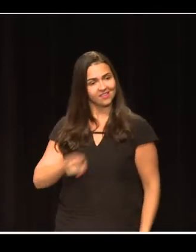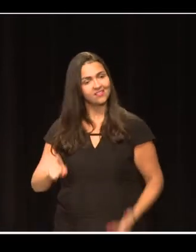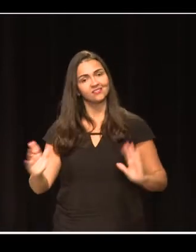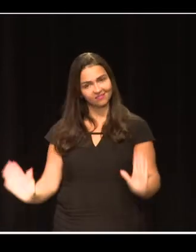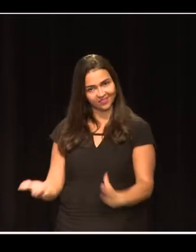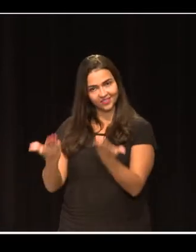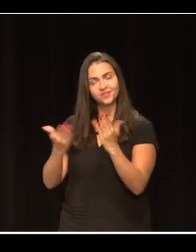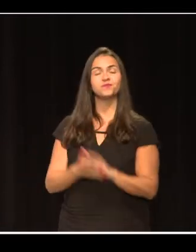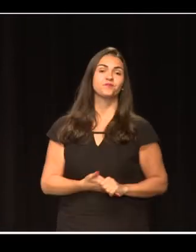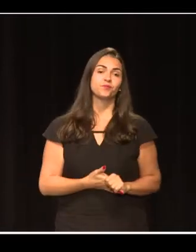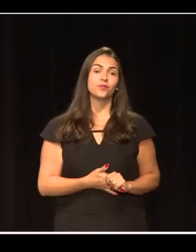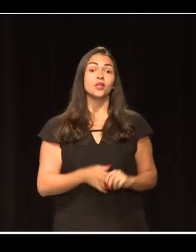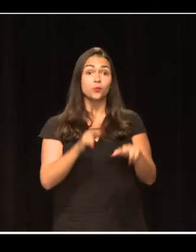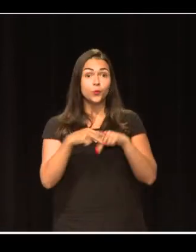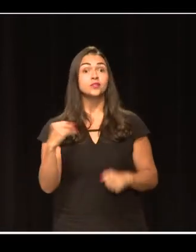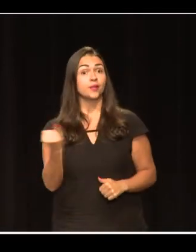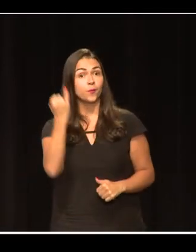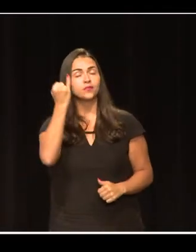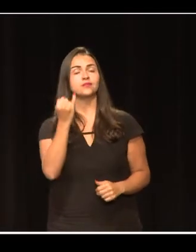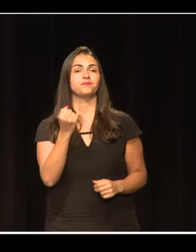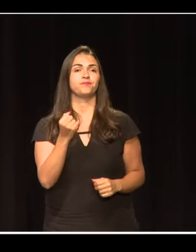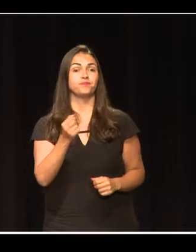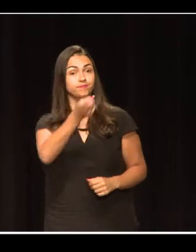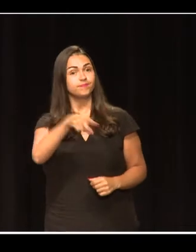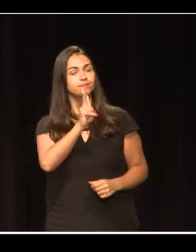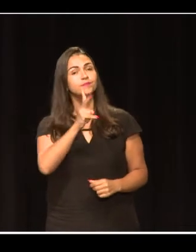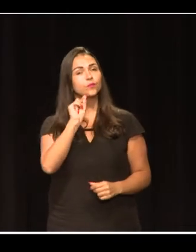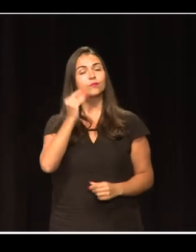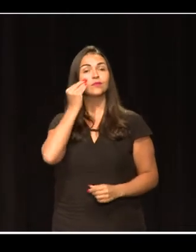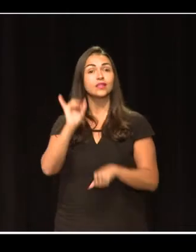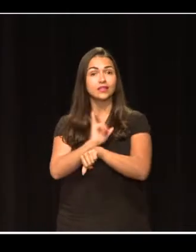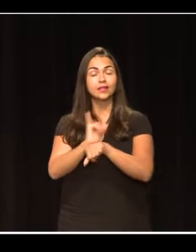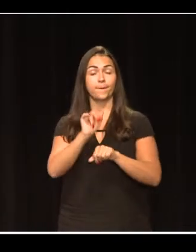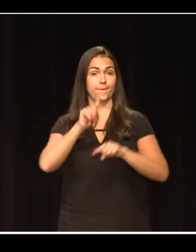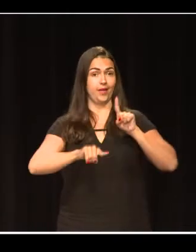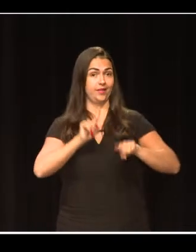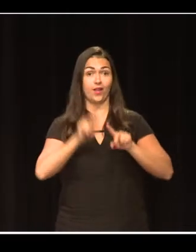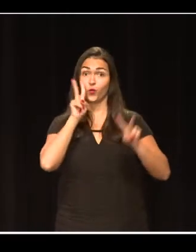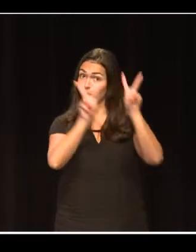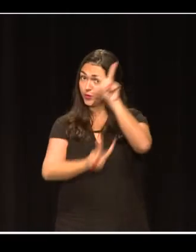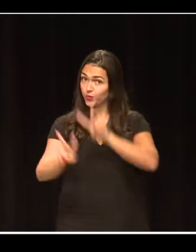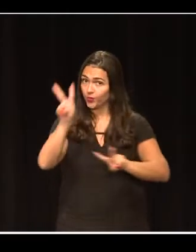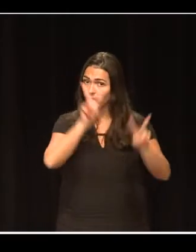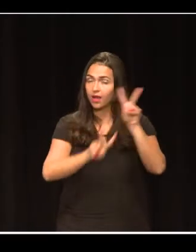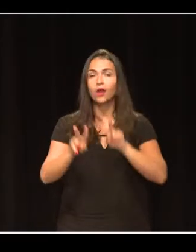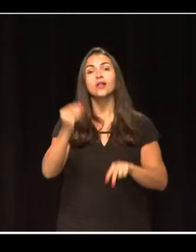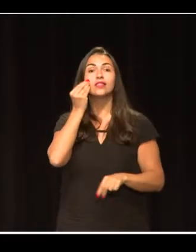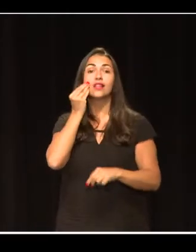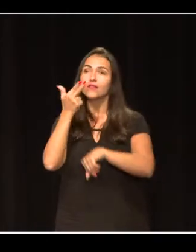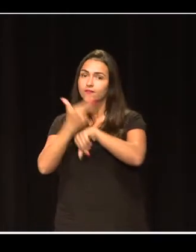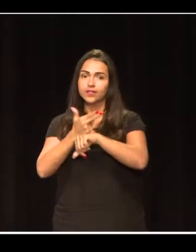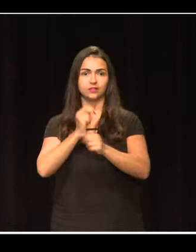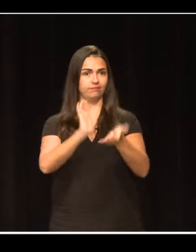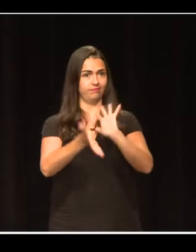Né? E aí a importância também, a gente sempre busca desenvolver materiais visuais, buscar vídeos em língua de sinais,